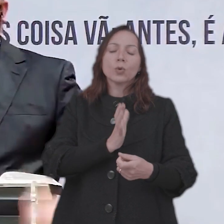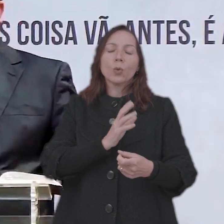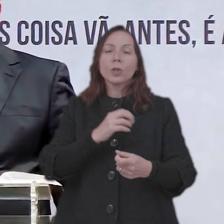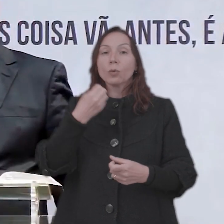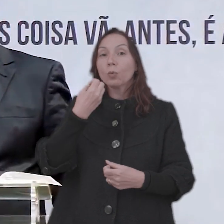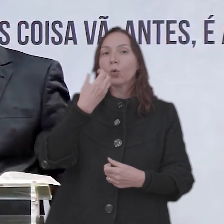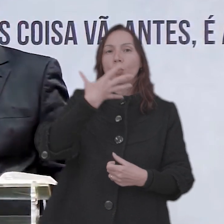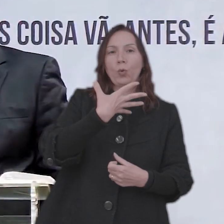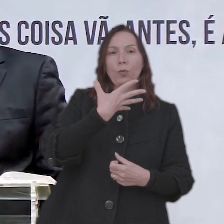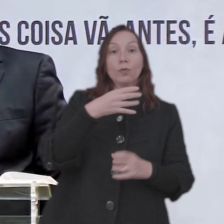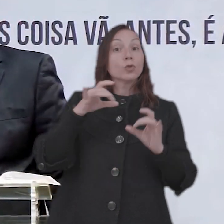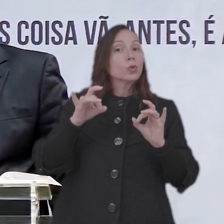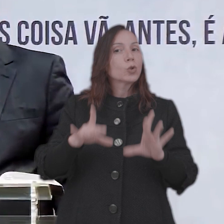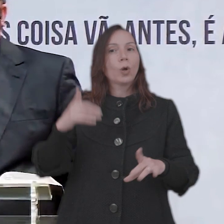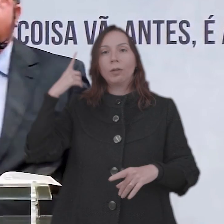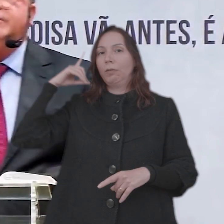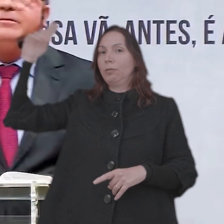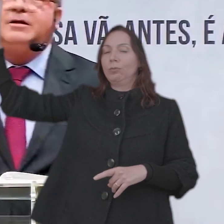Ele.